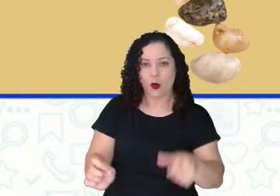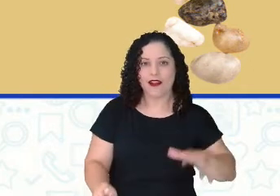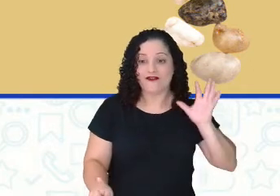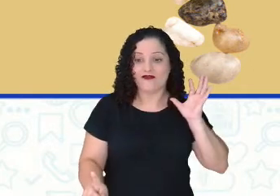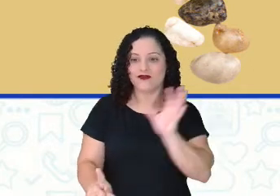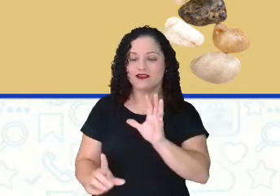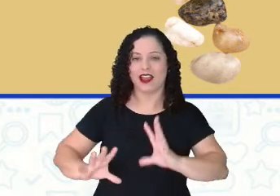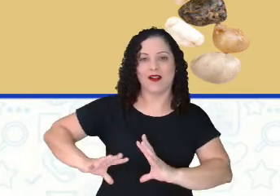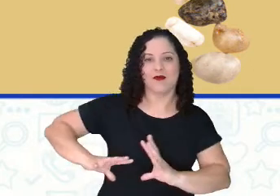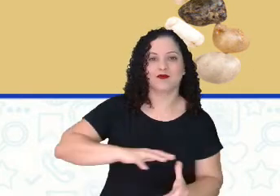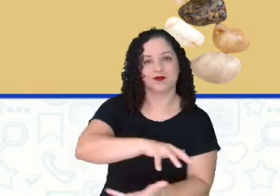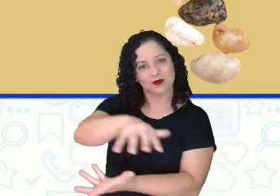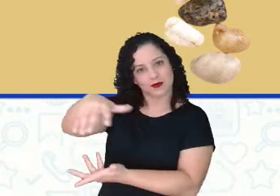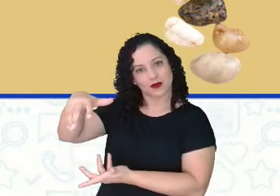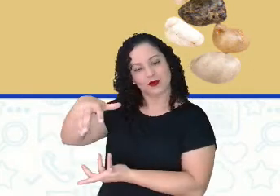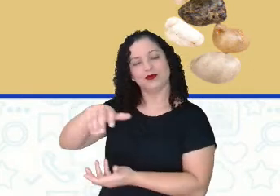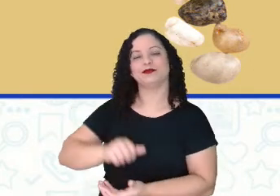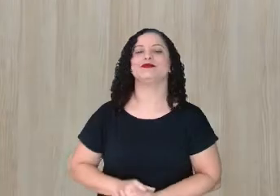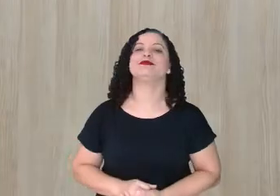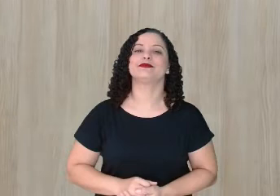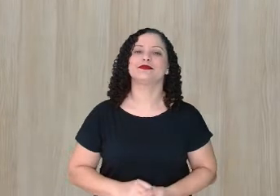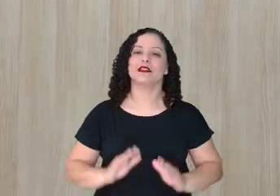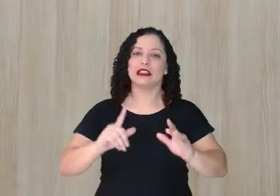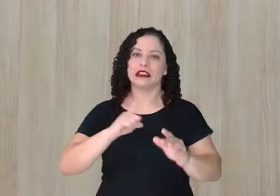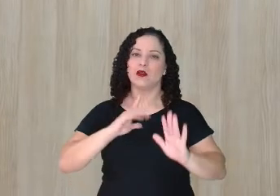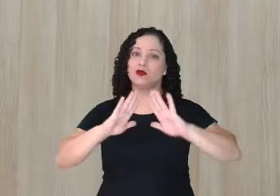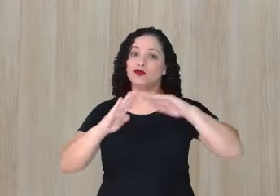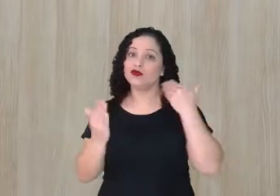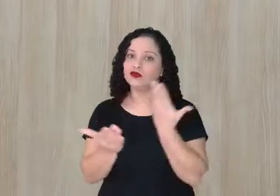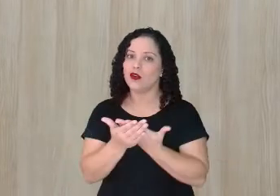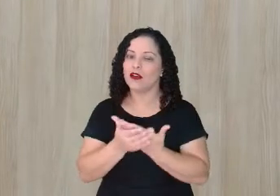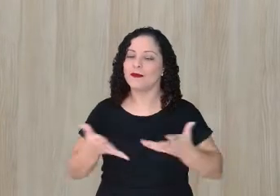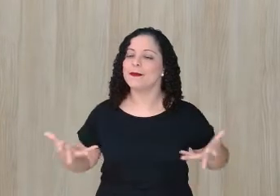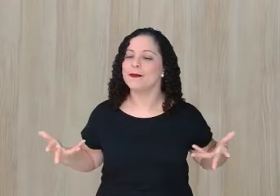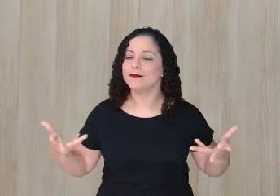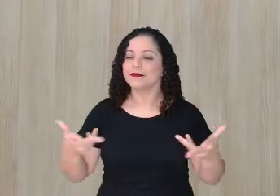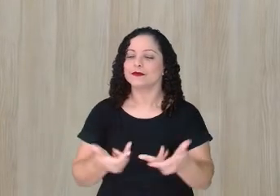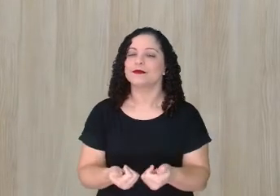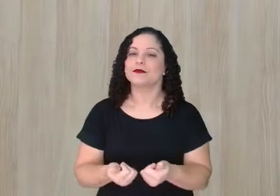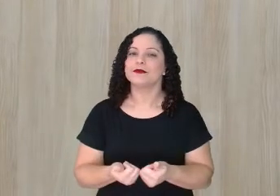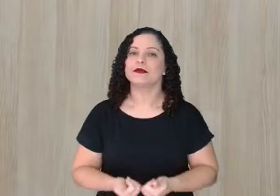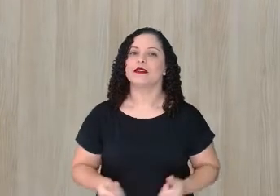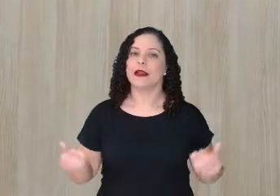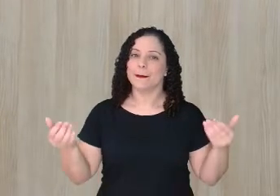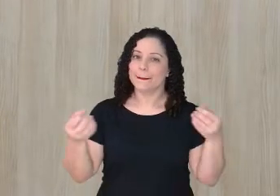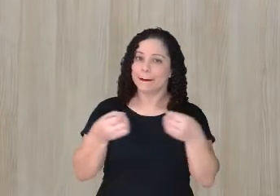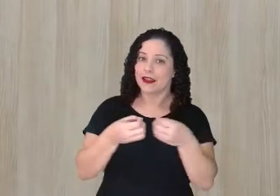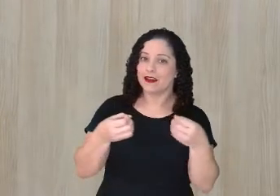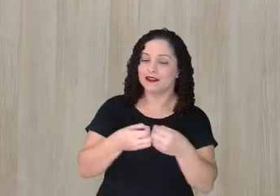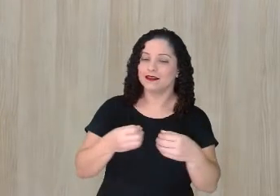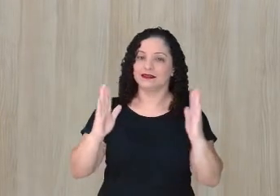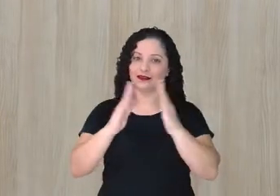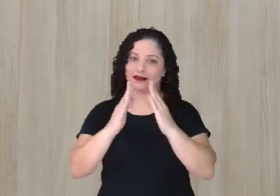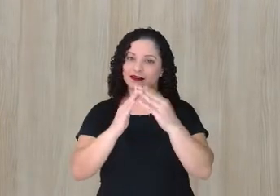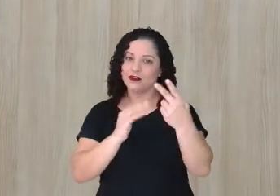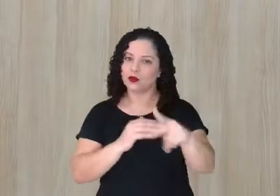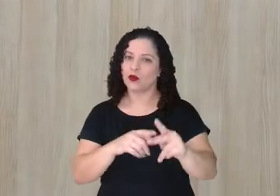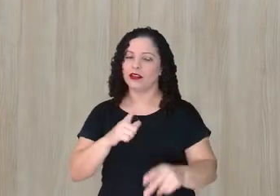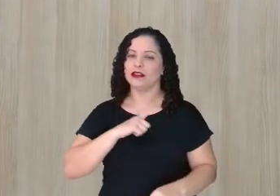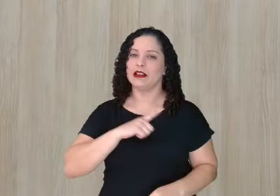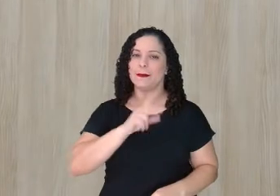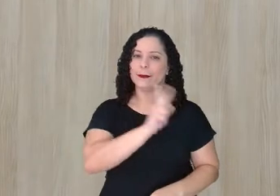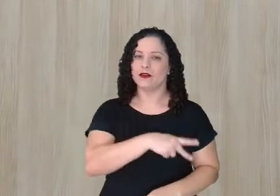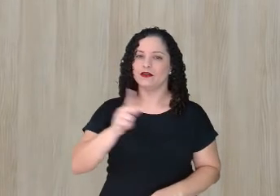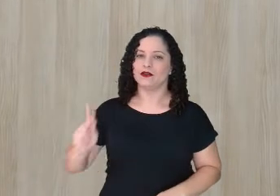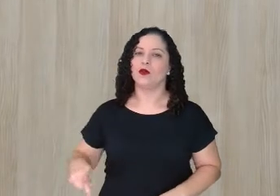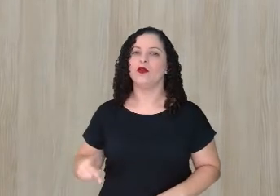uma escola no seu bairro, não é uma escola maravilhosa com professores, com coordenadores,